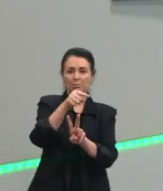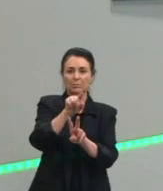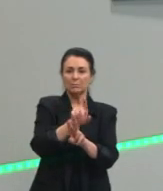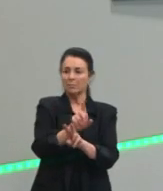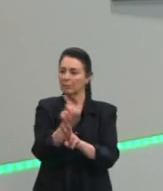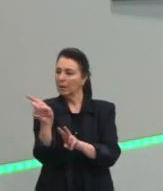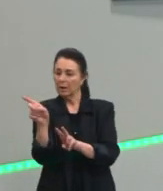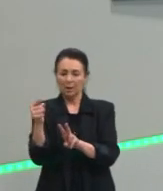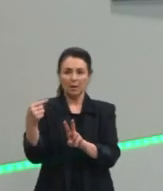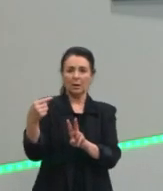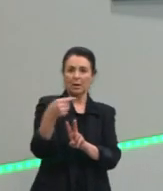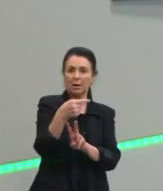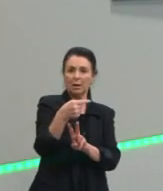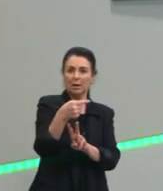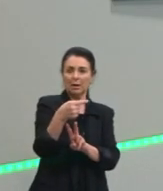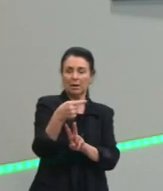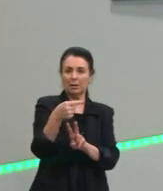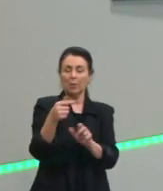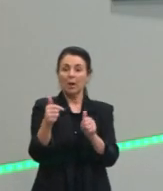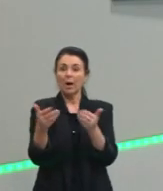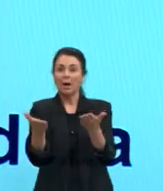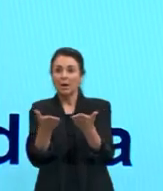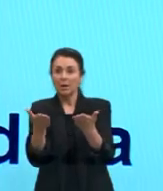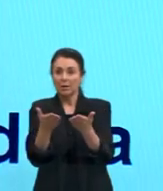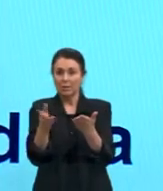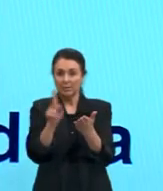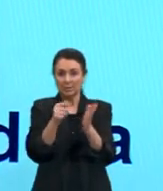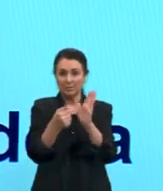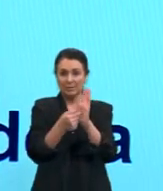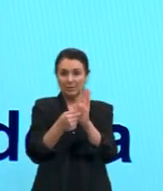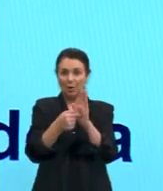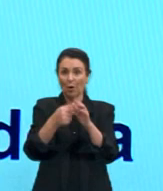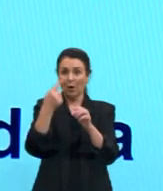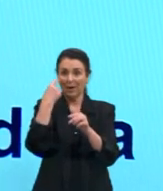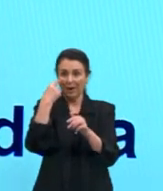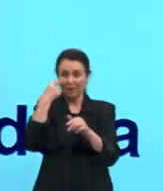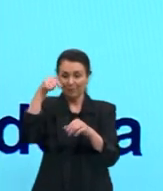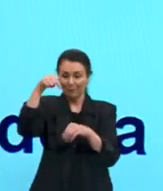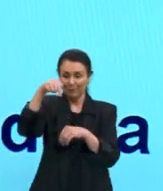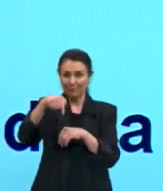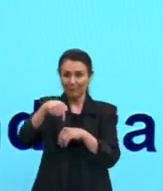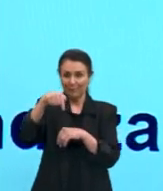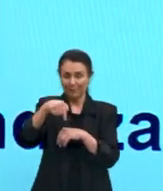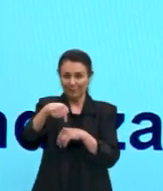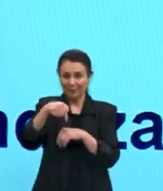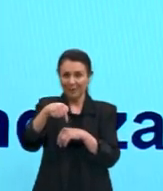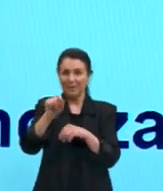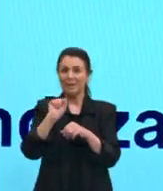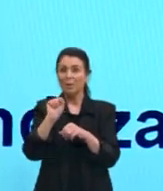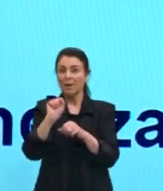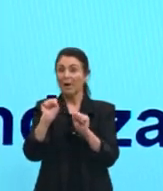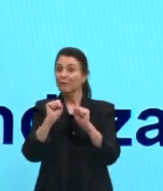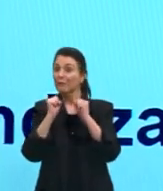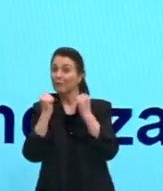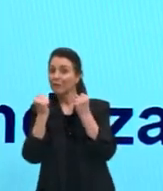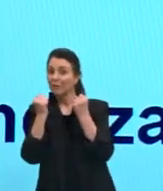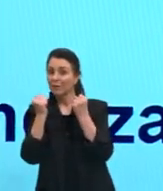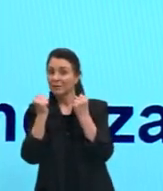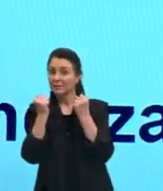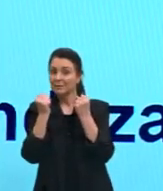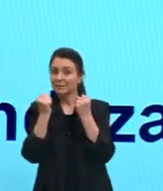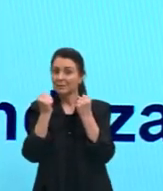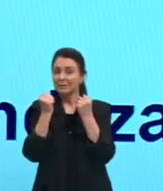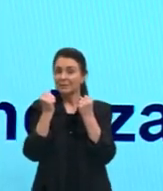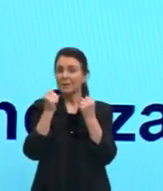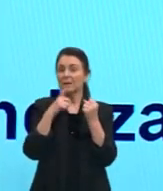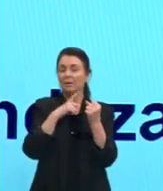indicando tá então aqui nesse primeiro caso a gente tem um Block aqui são forças né Depois a gente vai aprender melhor sobre elas mas a